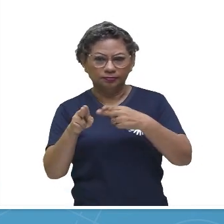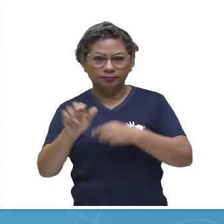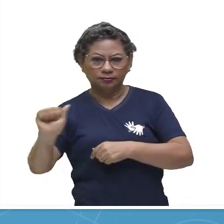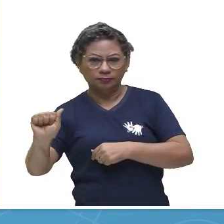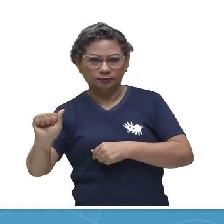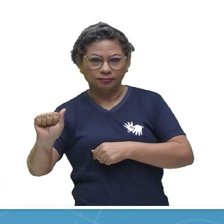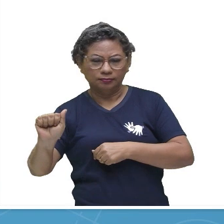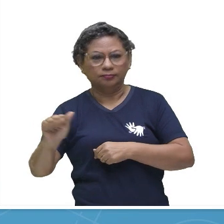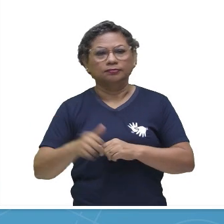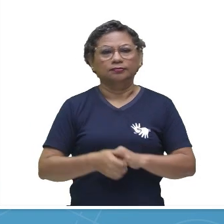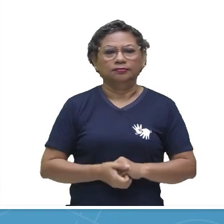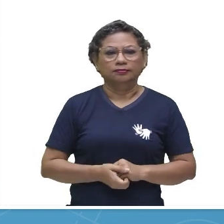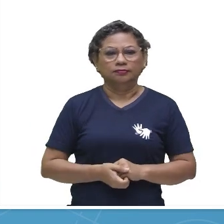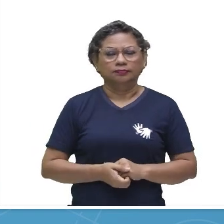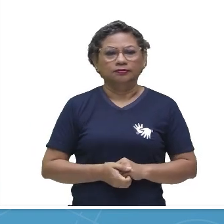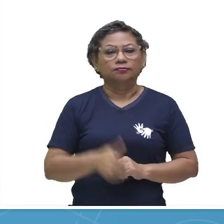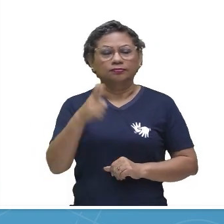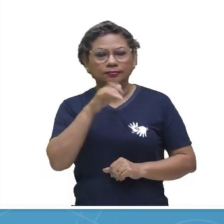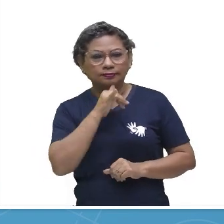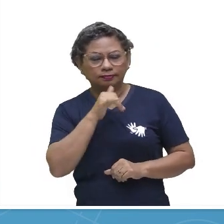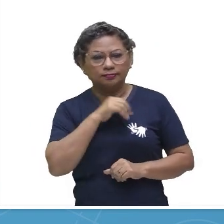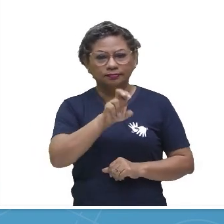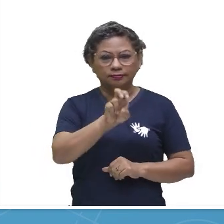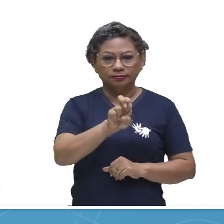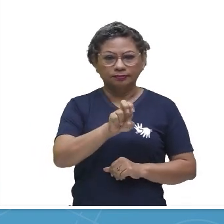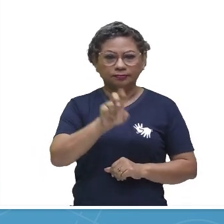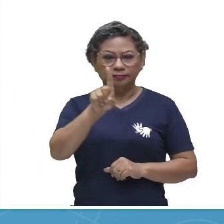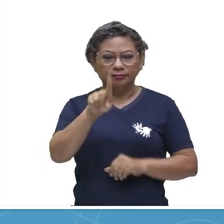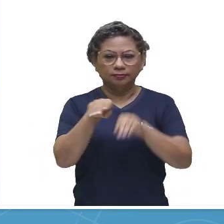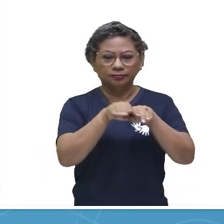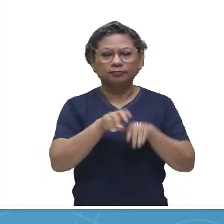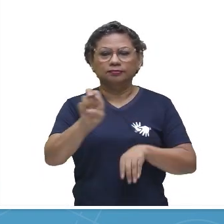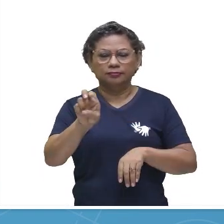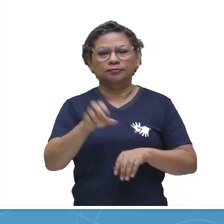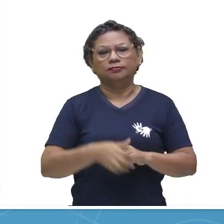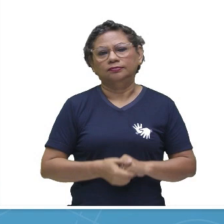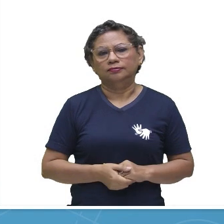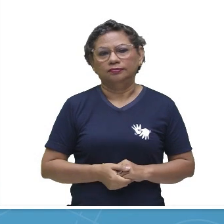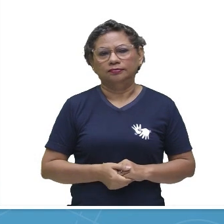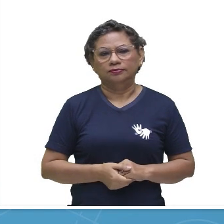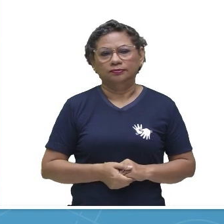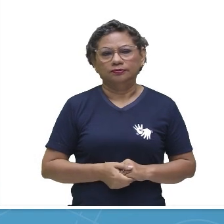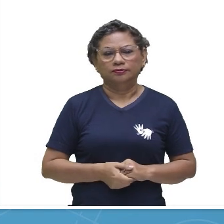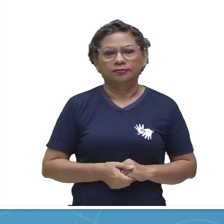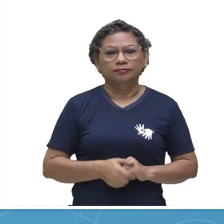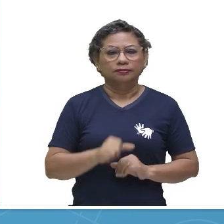inteiros. 5 elevado a 1, isso é igual a 5. Então, se eu tenho